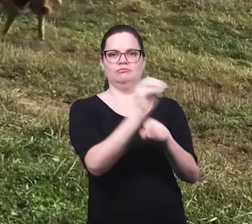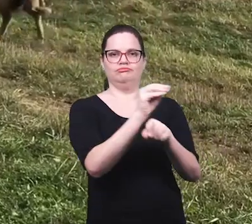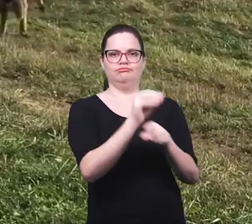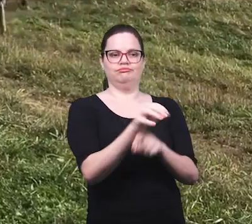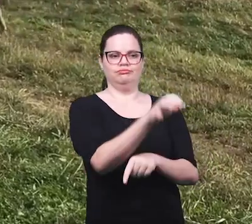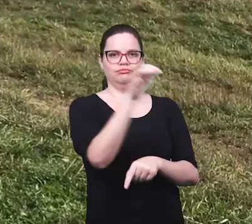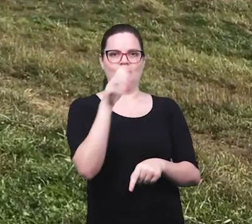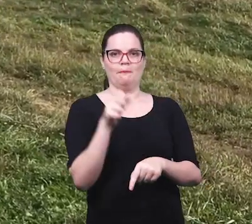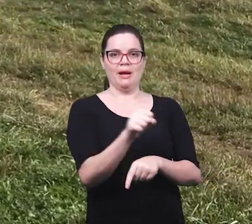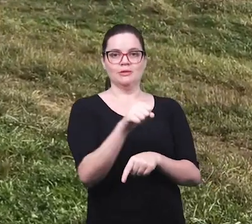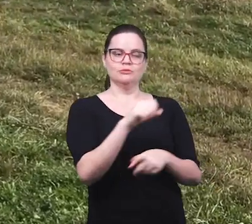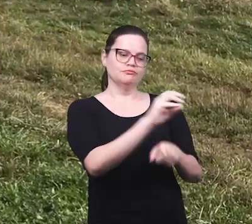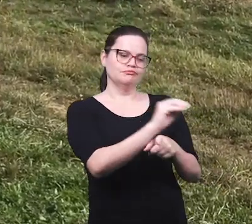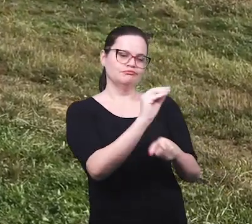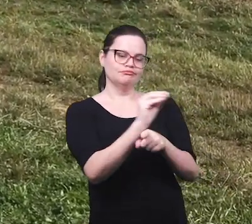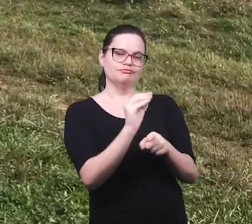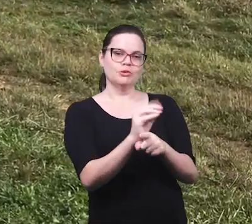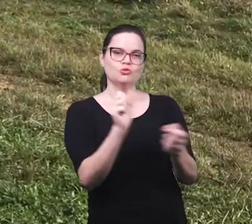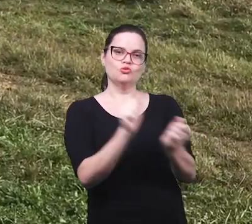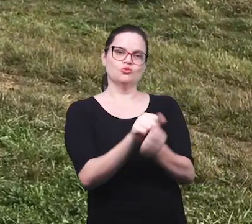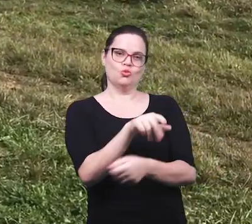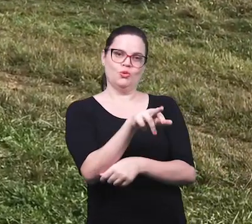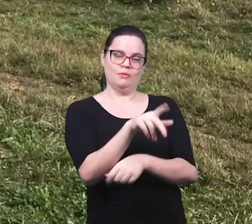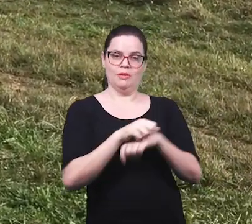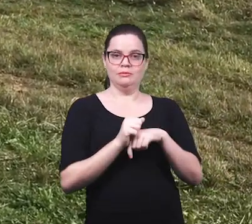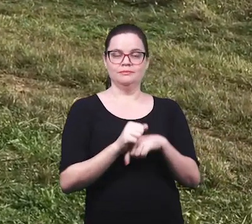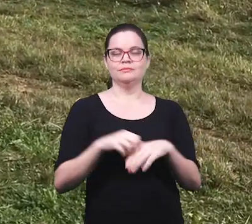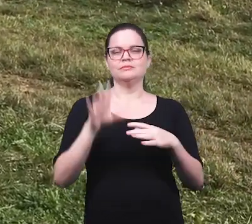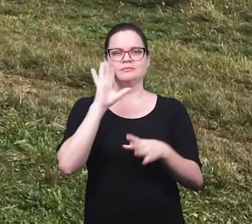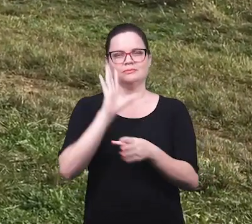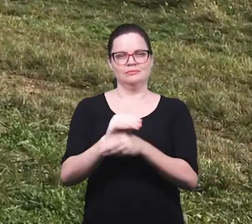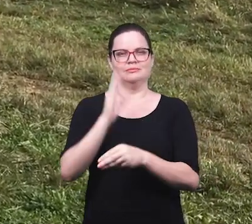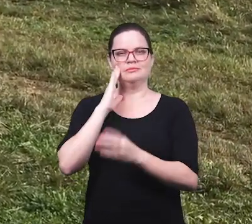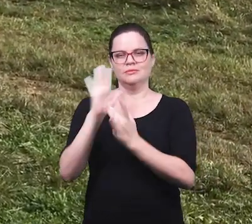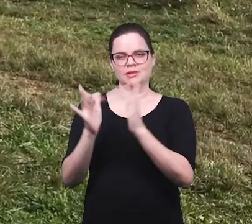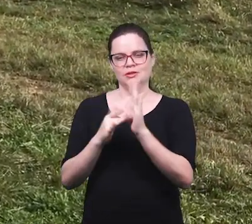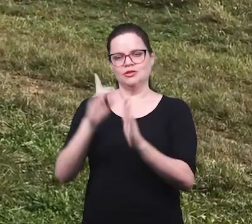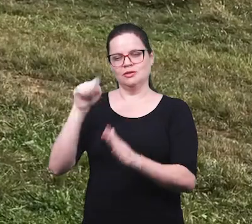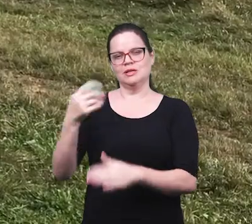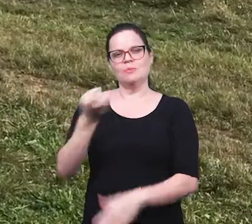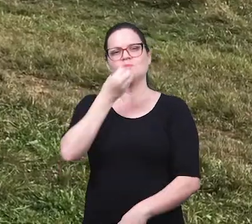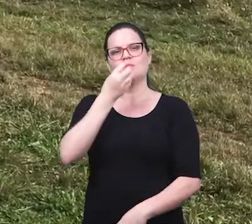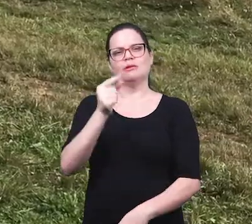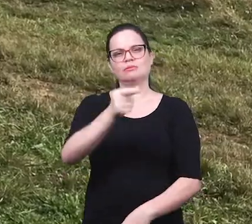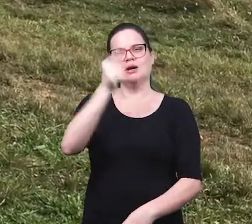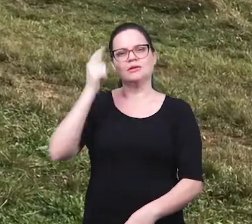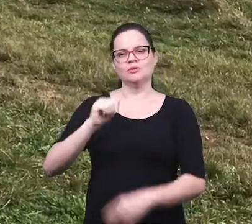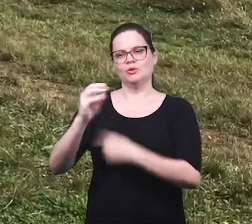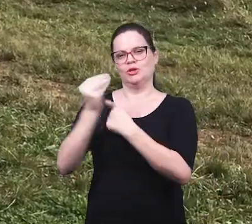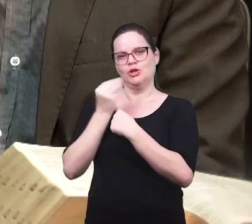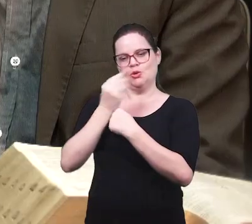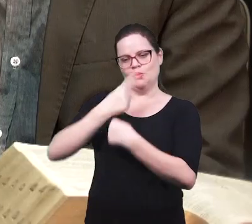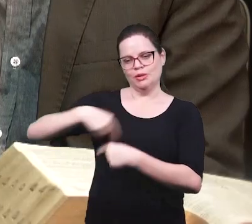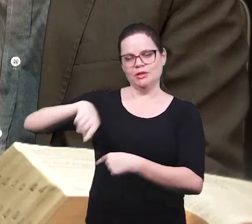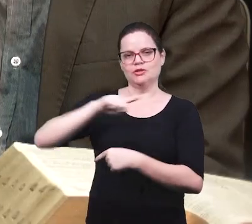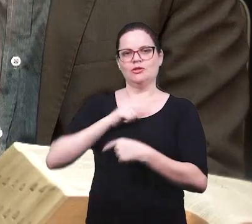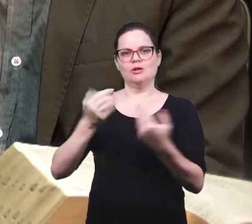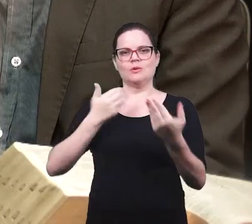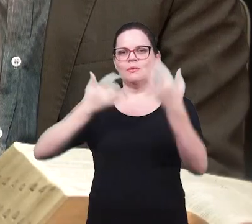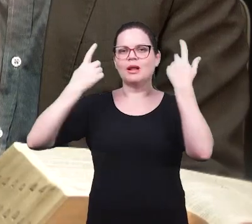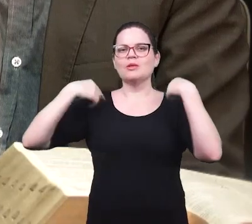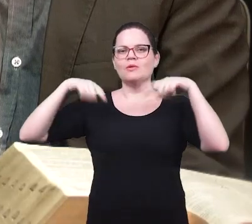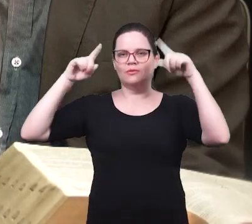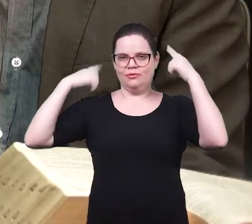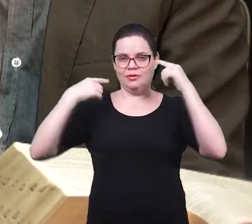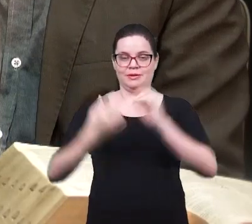com seus irmãos. E nós sabemos que Jesus, ele é o bom pastor e aquele que dá a sua